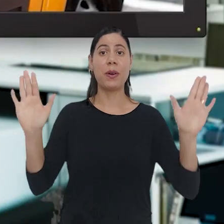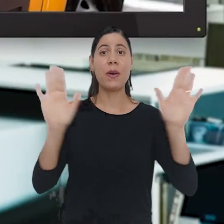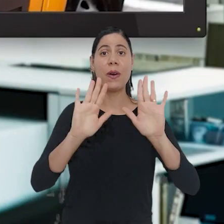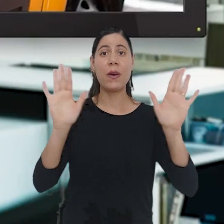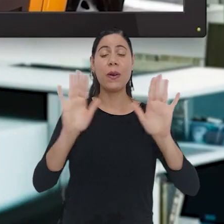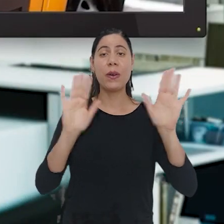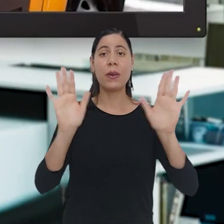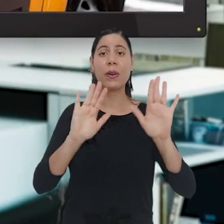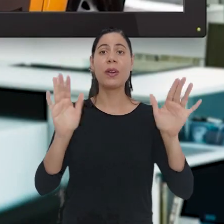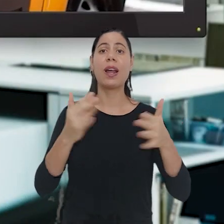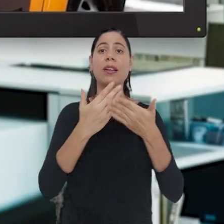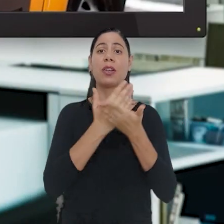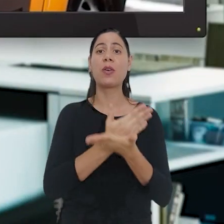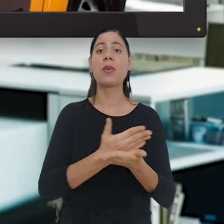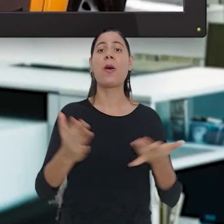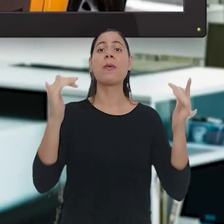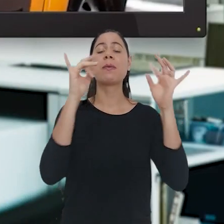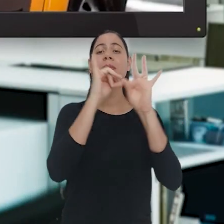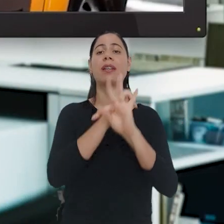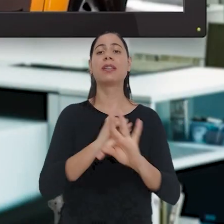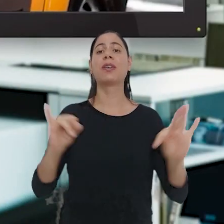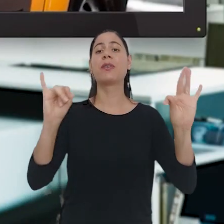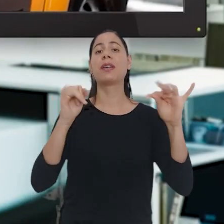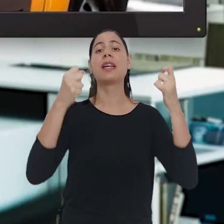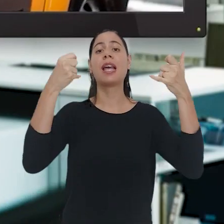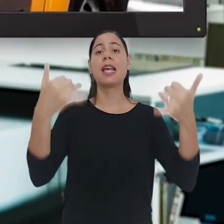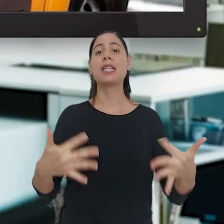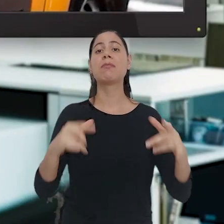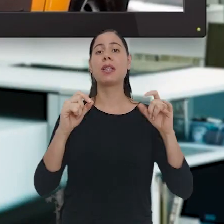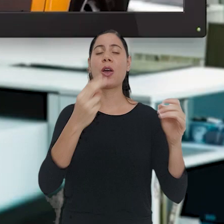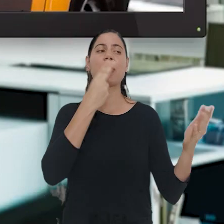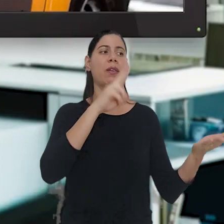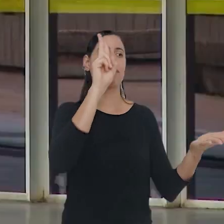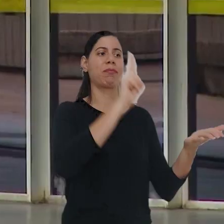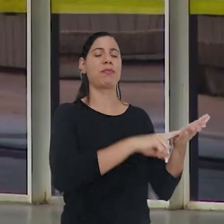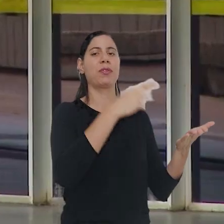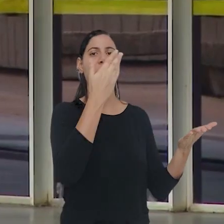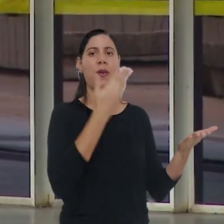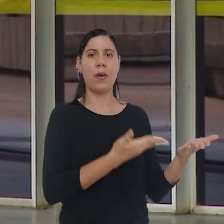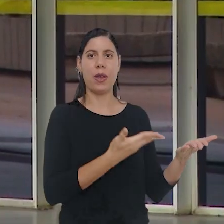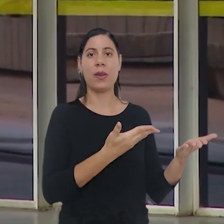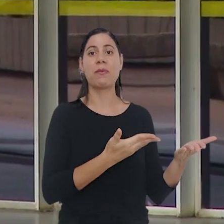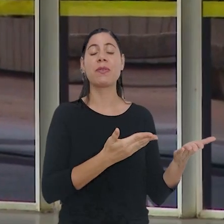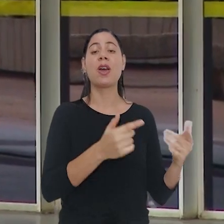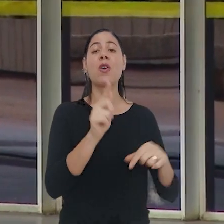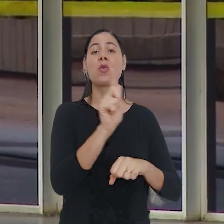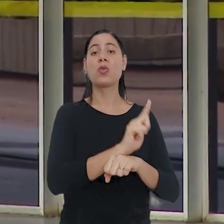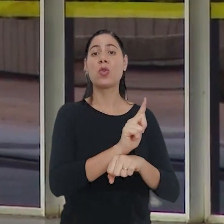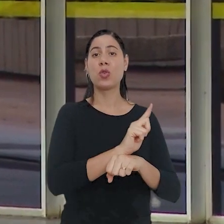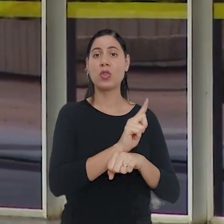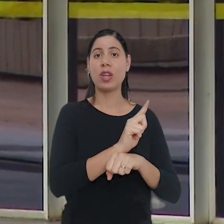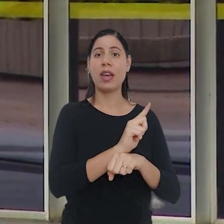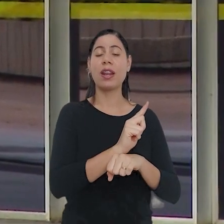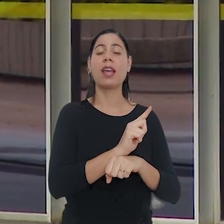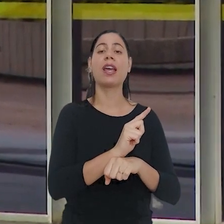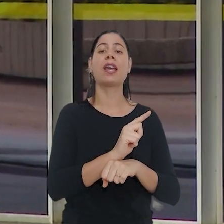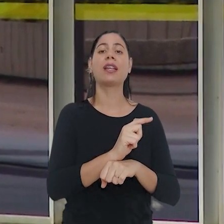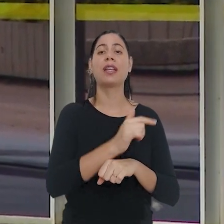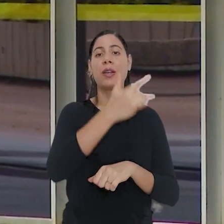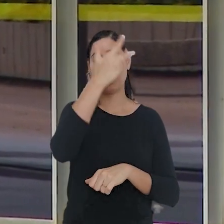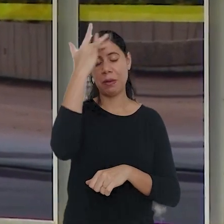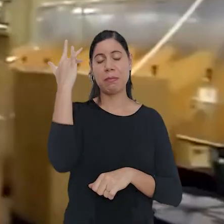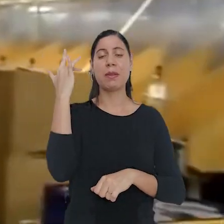Olá, a gente abre o IT Notícias falando mais um pouco sobre os Correios. Dessa vez foi o gerente de uma agência em São